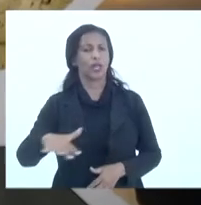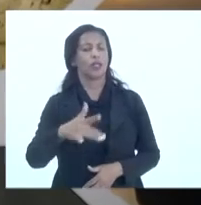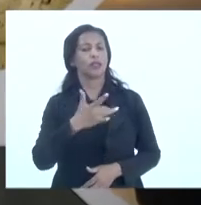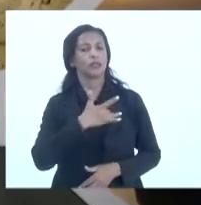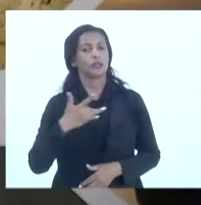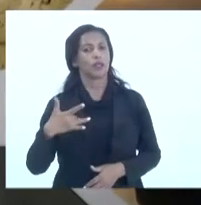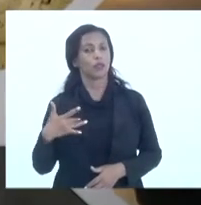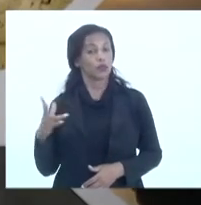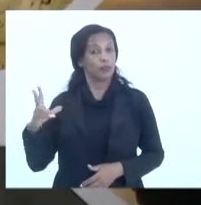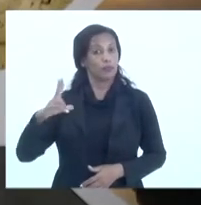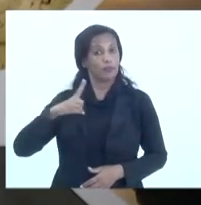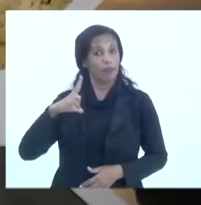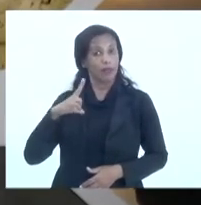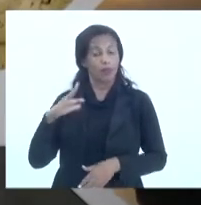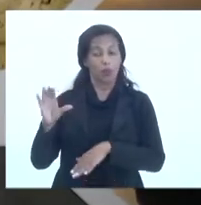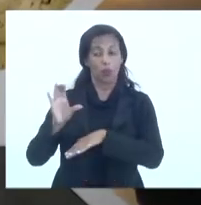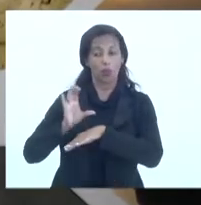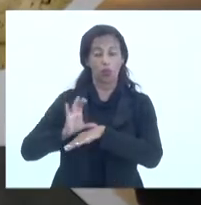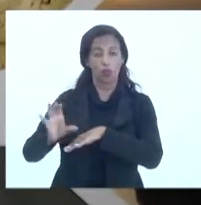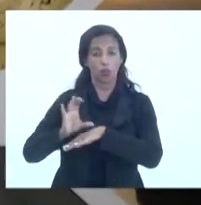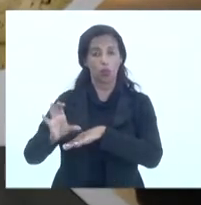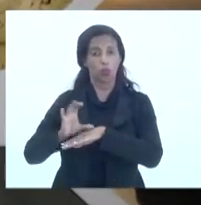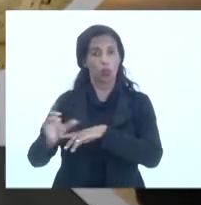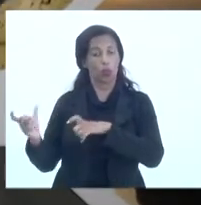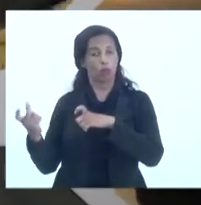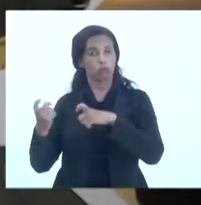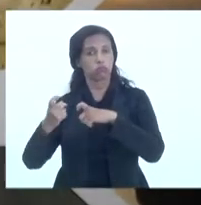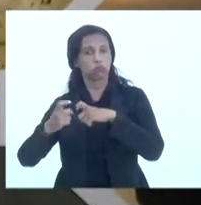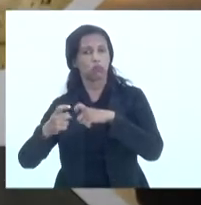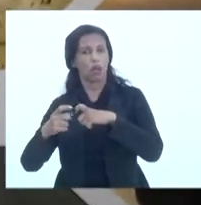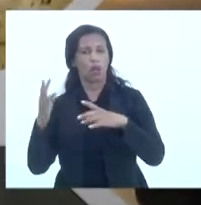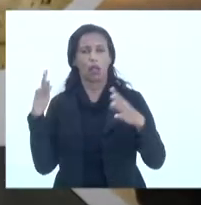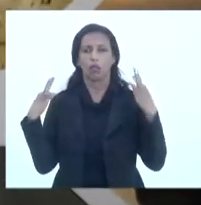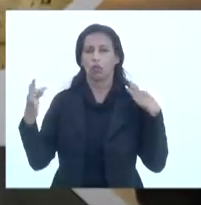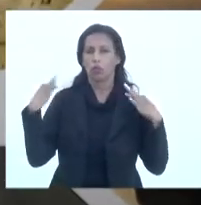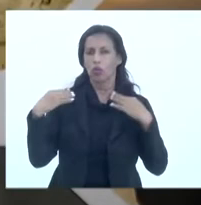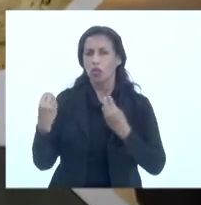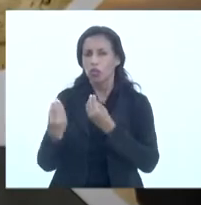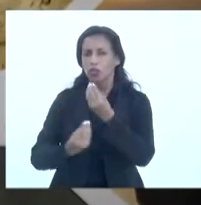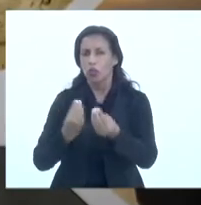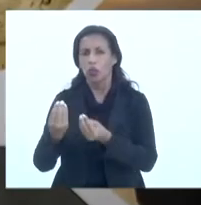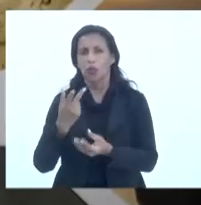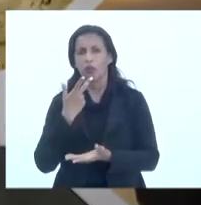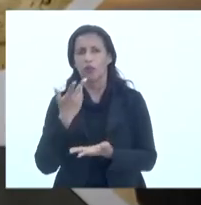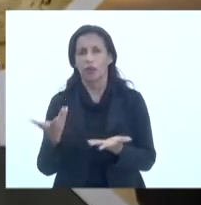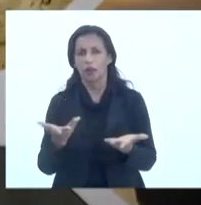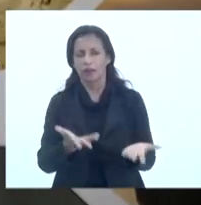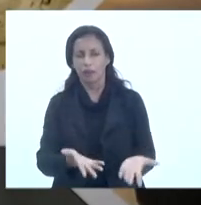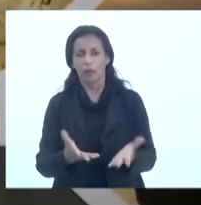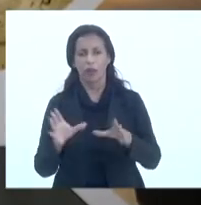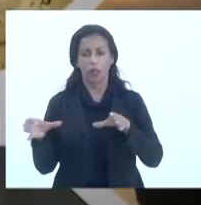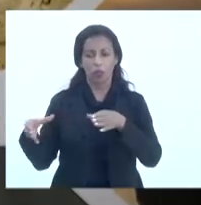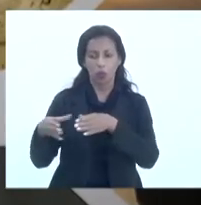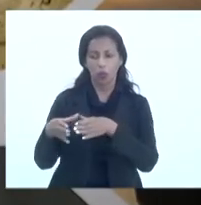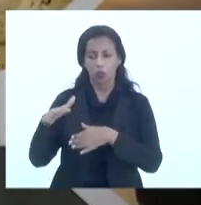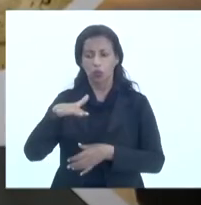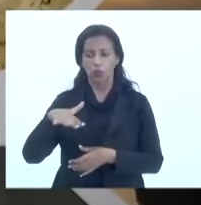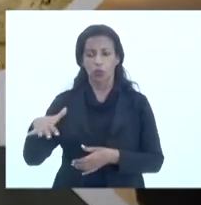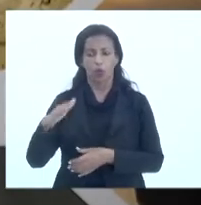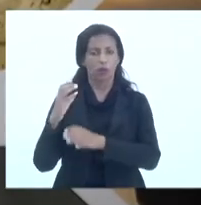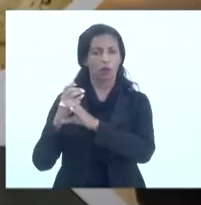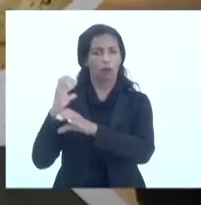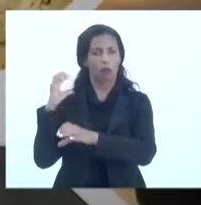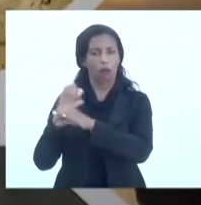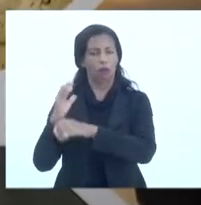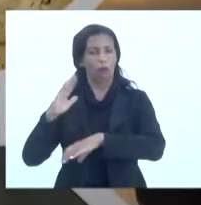saúde, particularmente com o curso de medicina, área de turismo, como foi colocado agora há pouco, em conjunto com áreas como engenharia